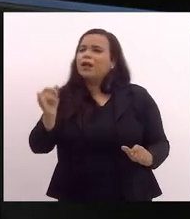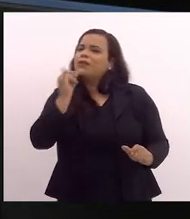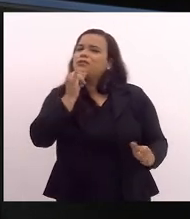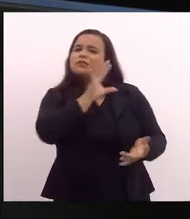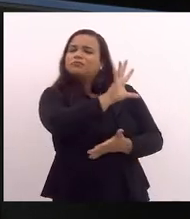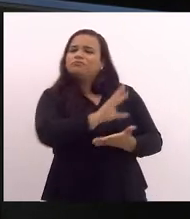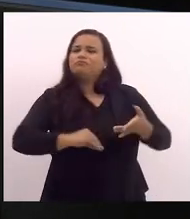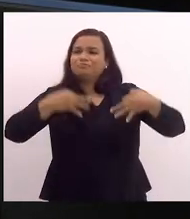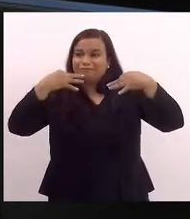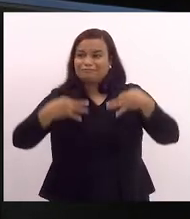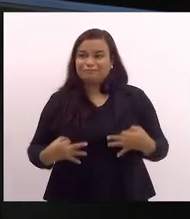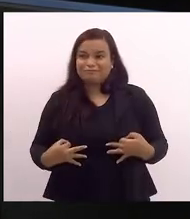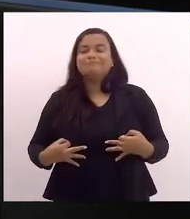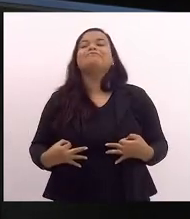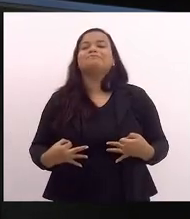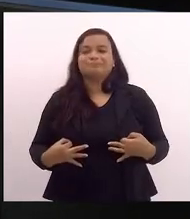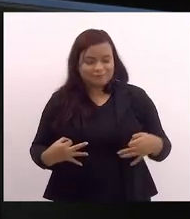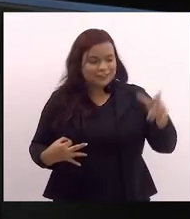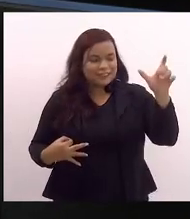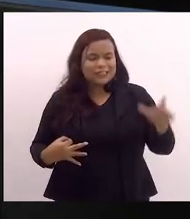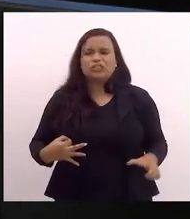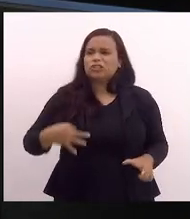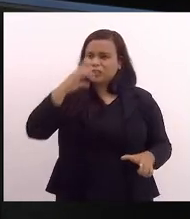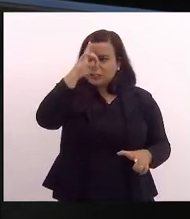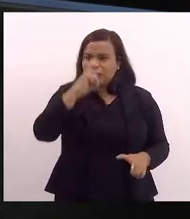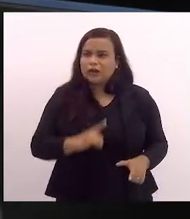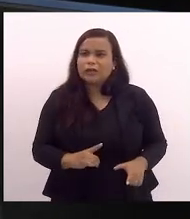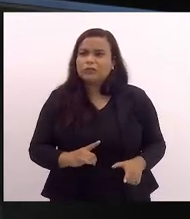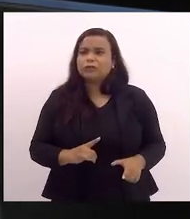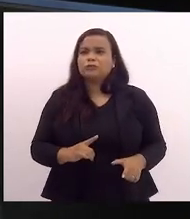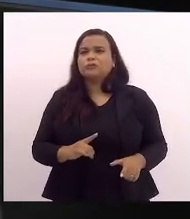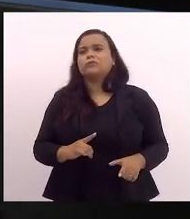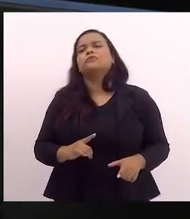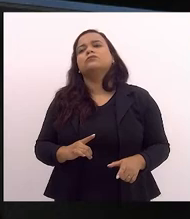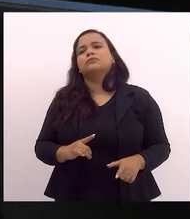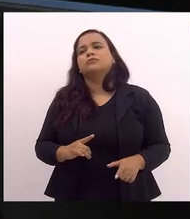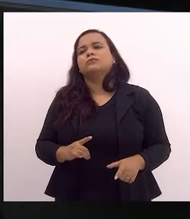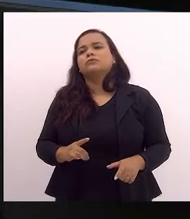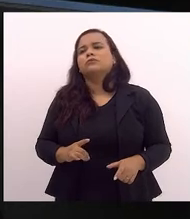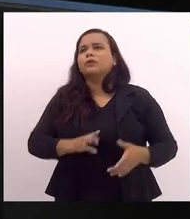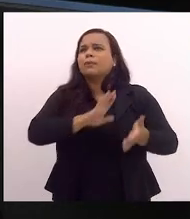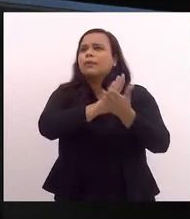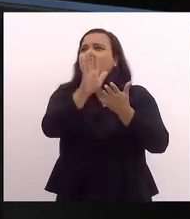um cidadão que teria todo o direito de sair por aí